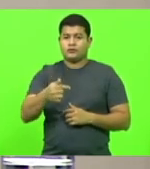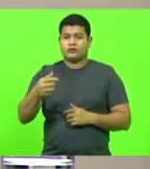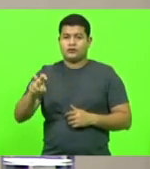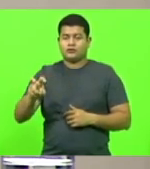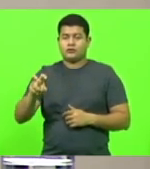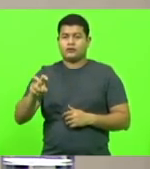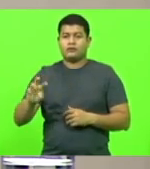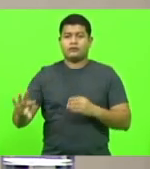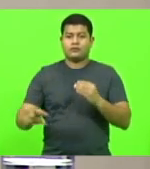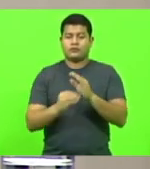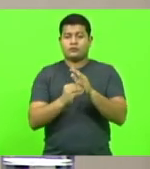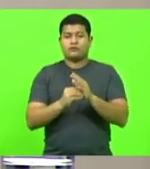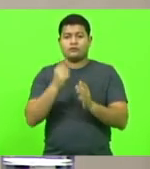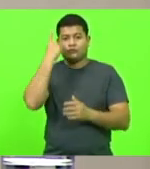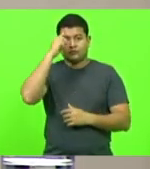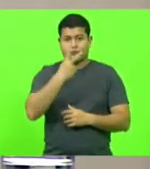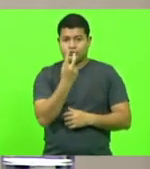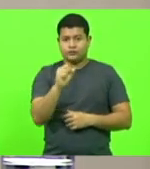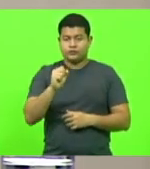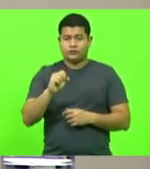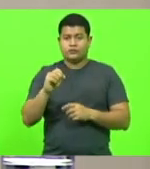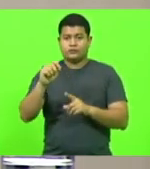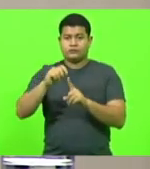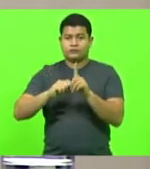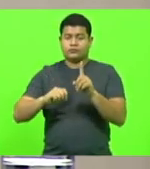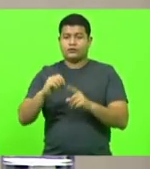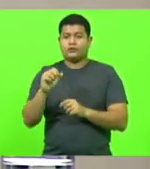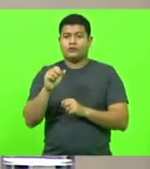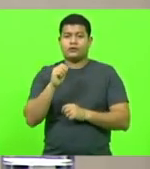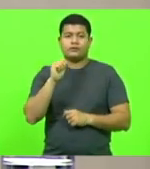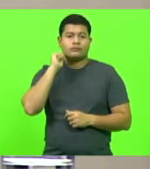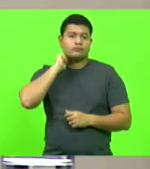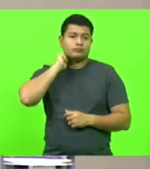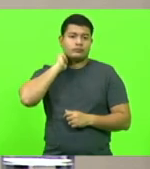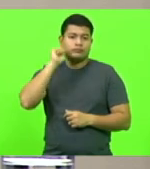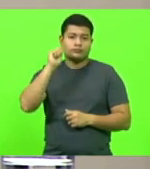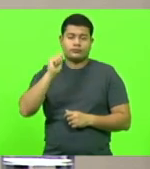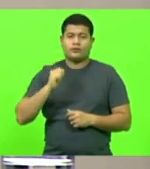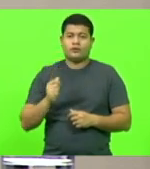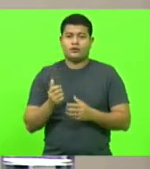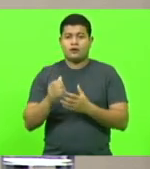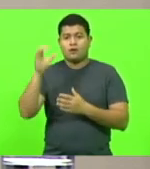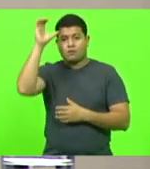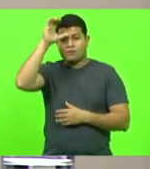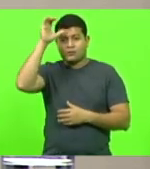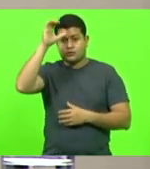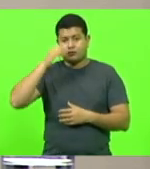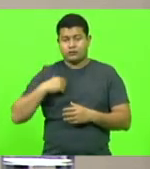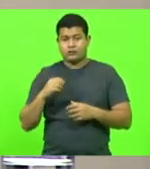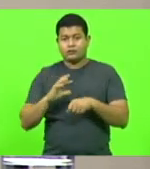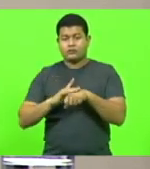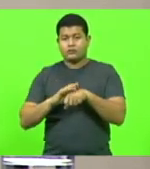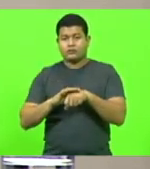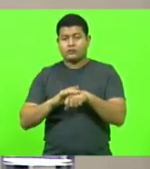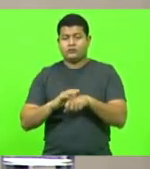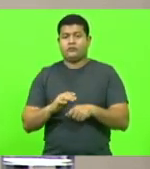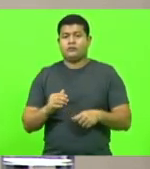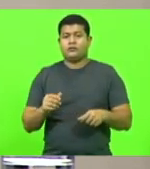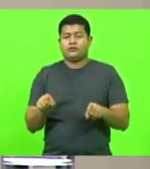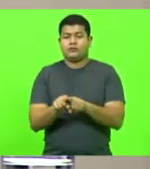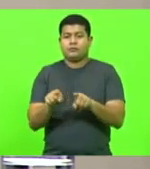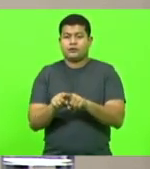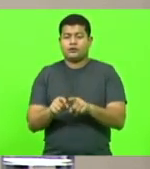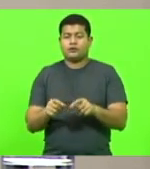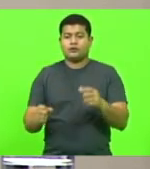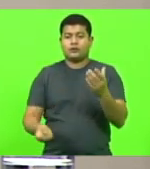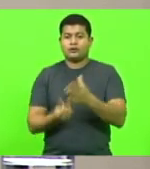abril como o dia da conscientização sobre a doença de Fabry e adota outras providências com emenda substitutiva global